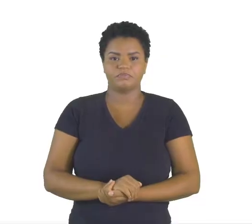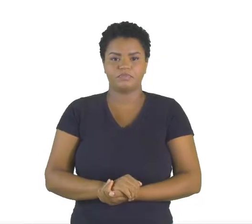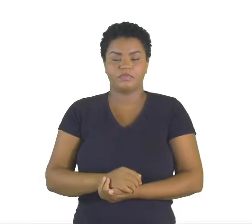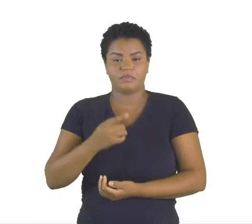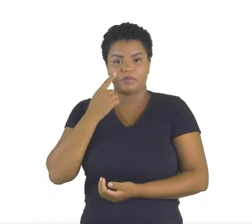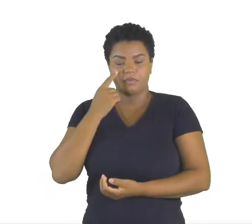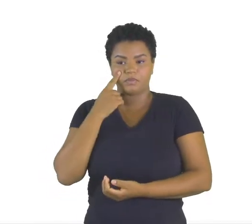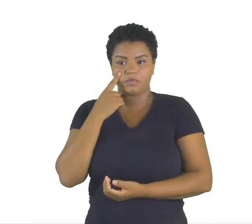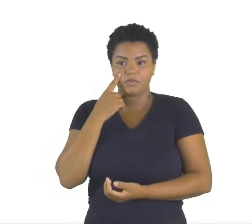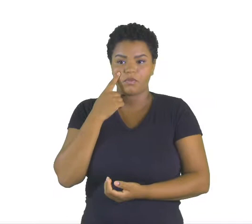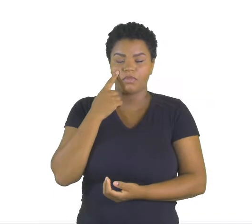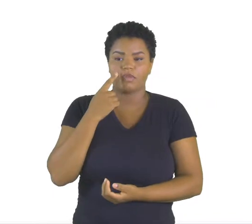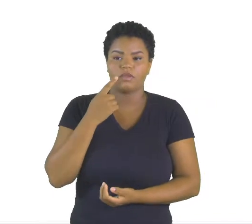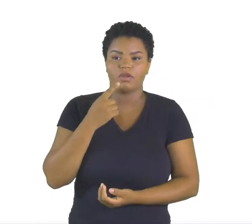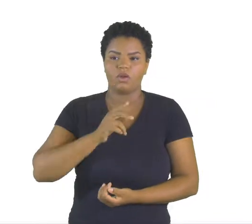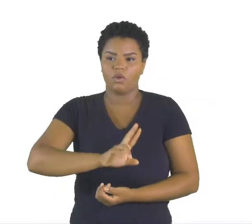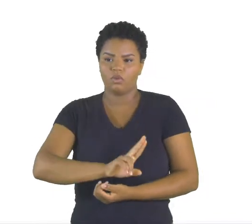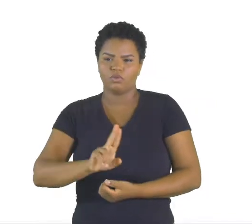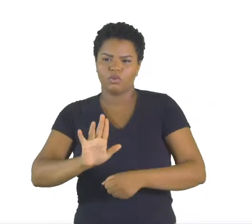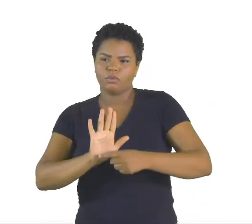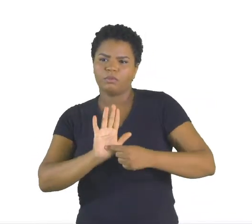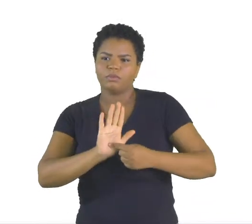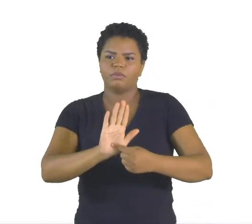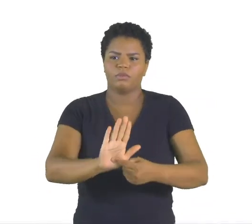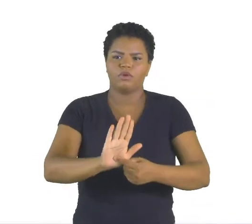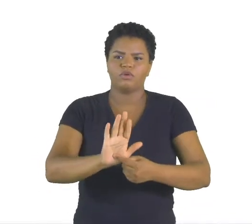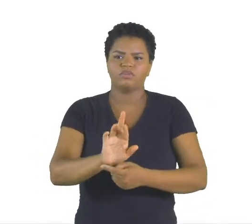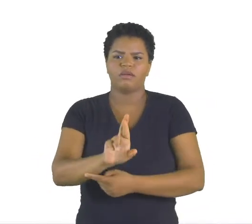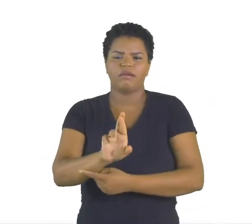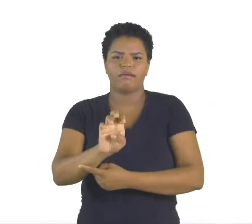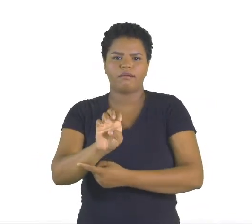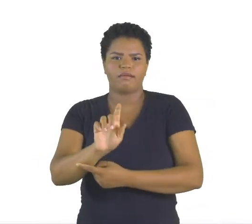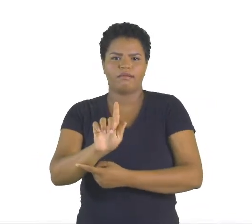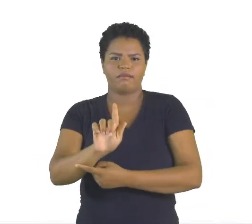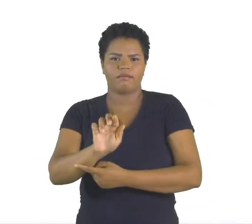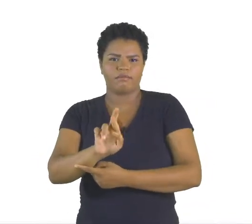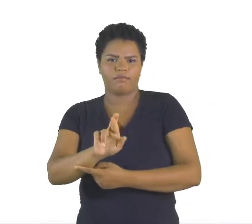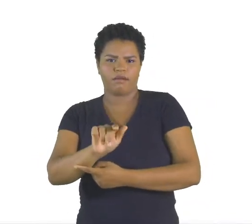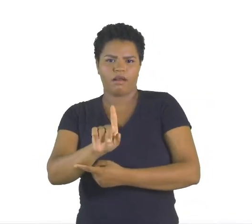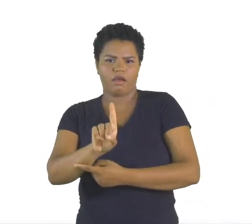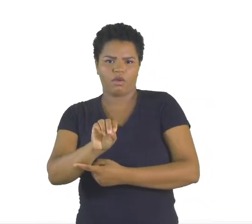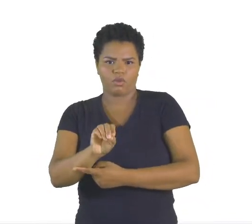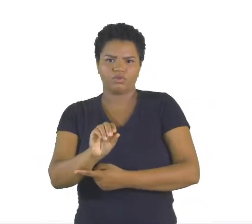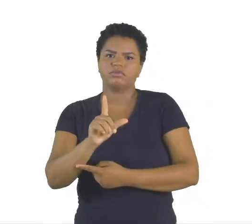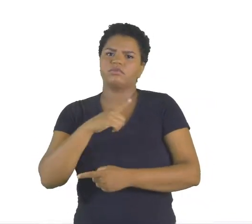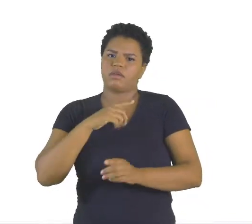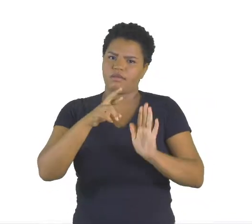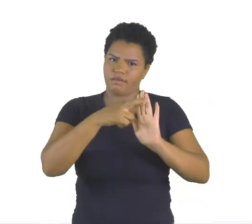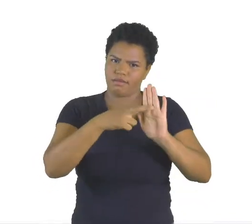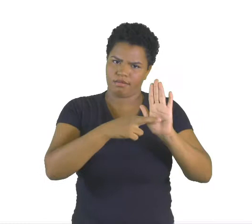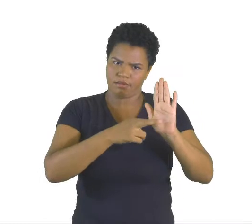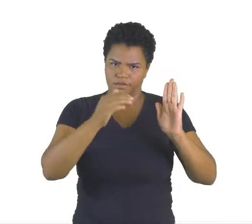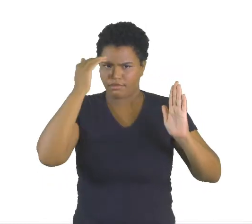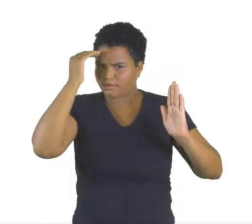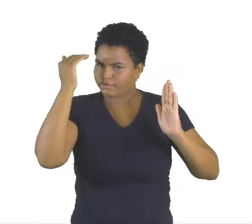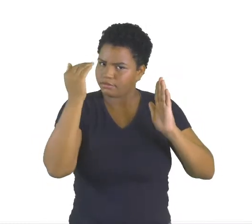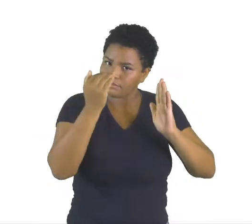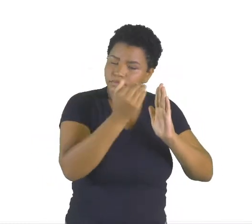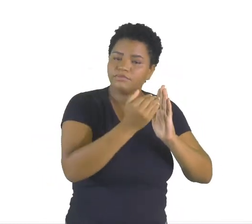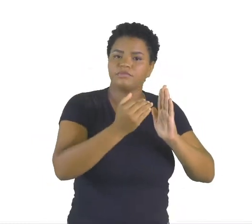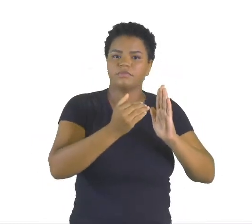nome indica lá, regrado, segue determinadas regras que são